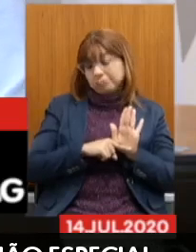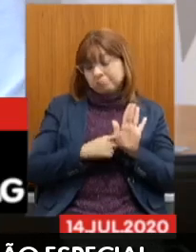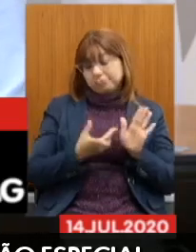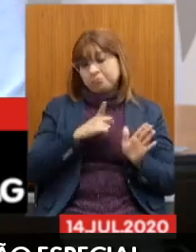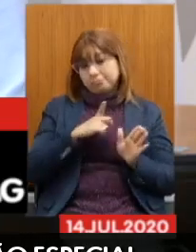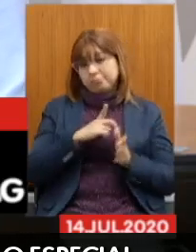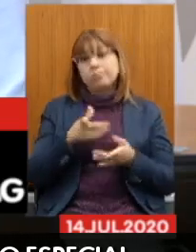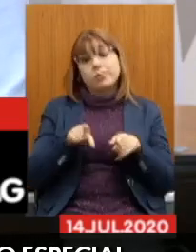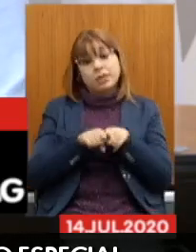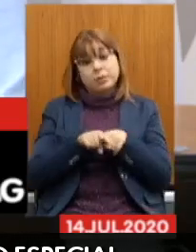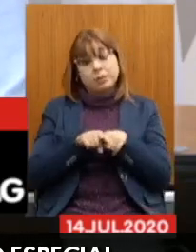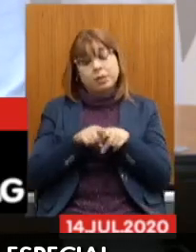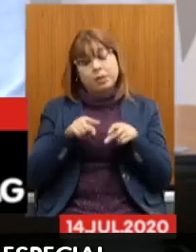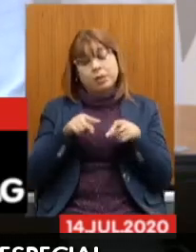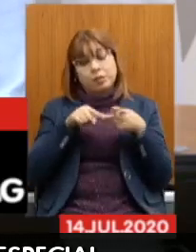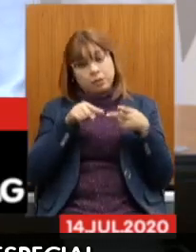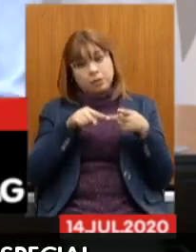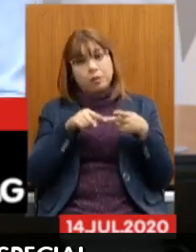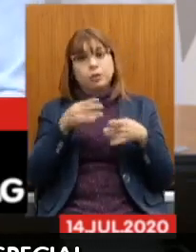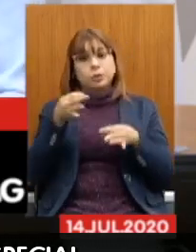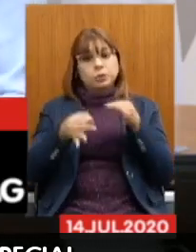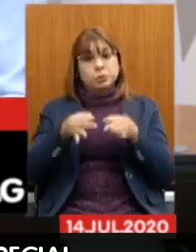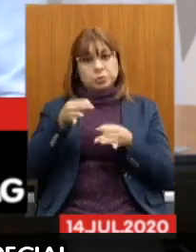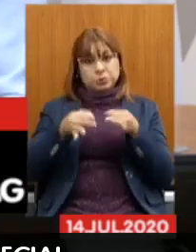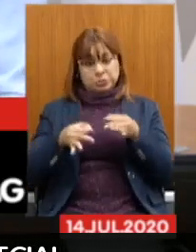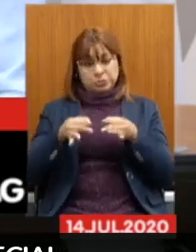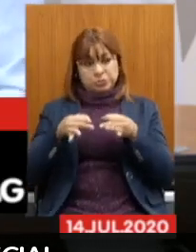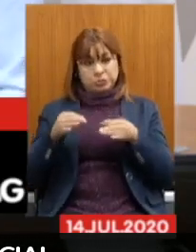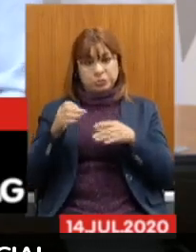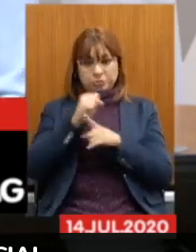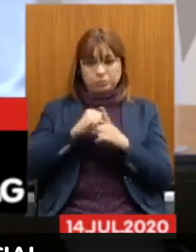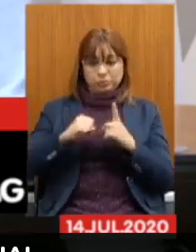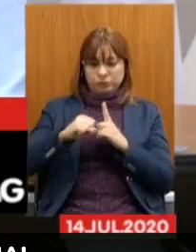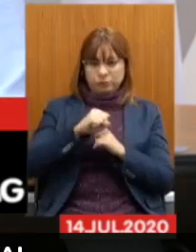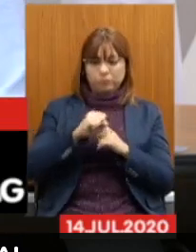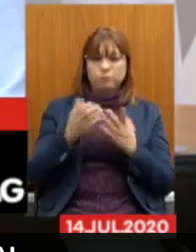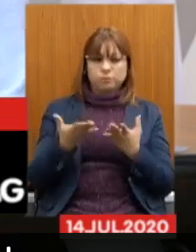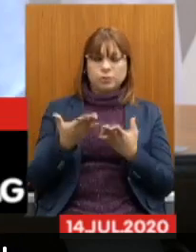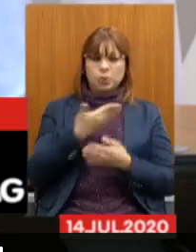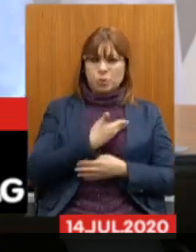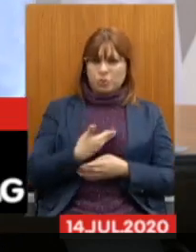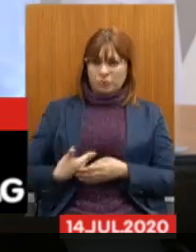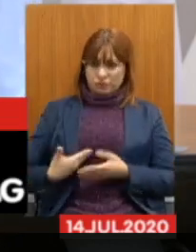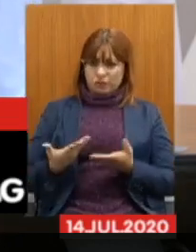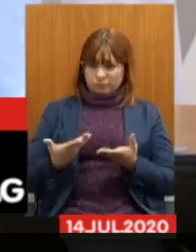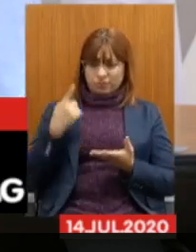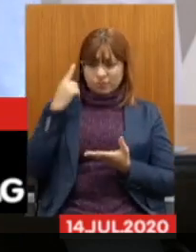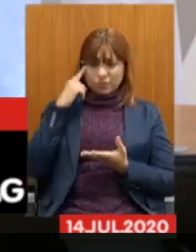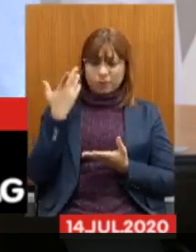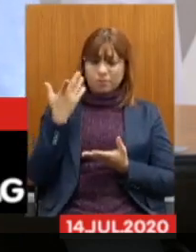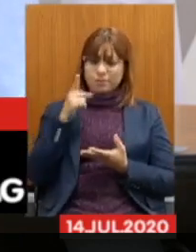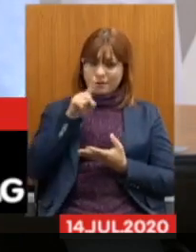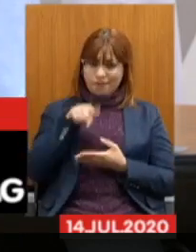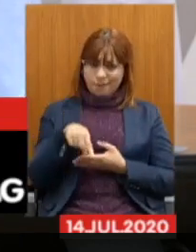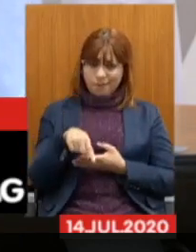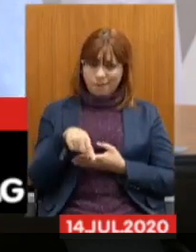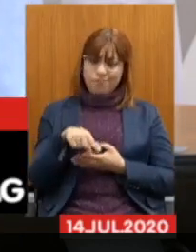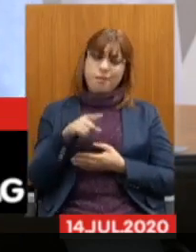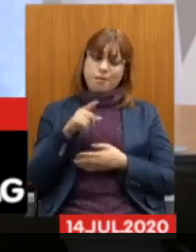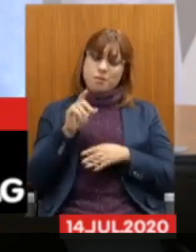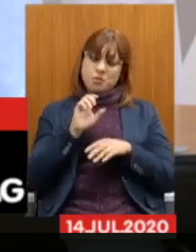social. Segundo o governo, faça justiça social cobrando mais de quem ganha mais.